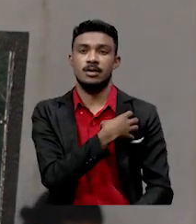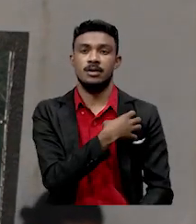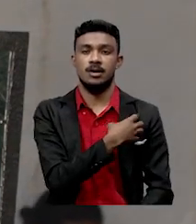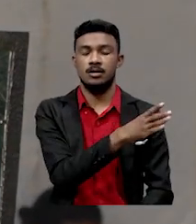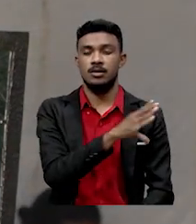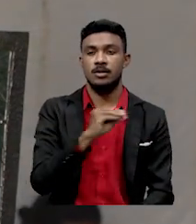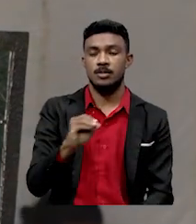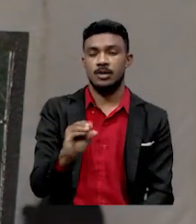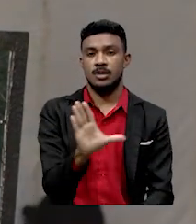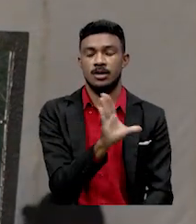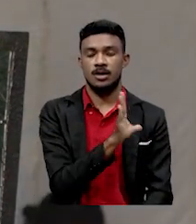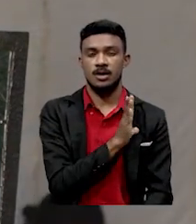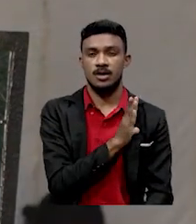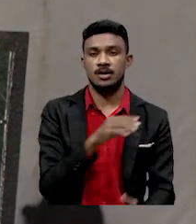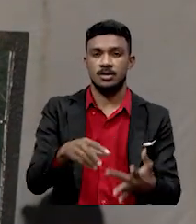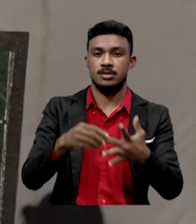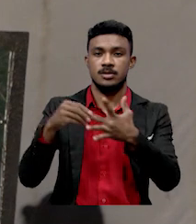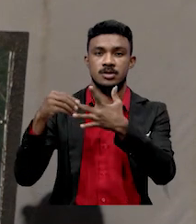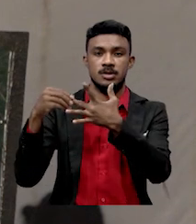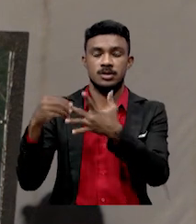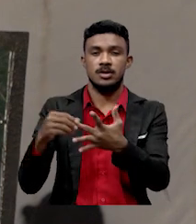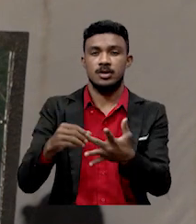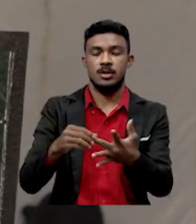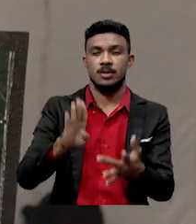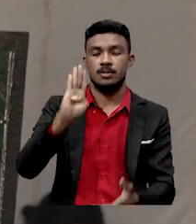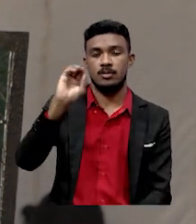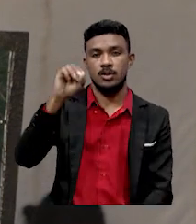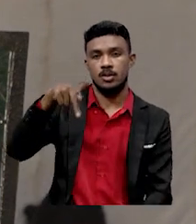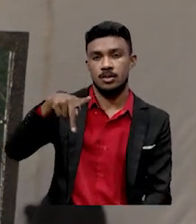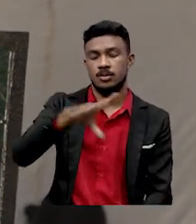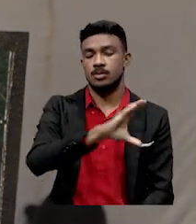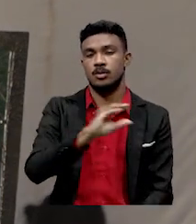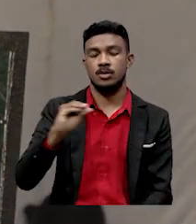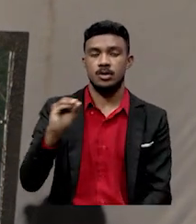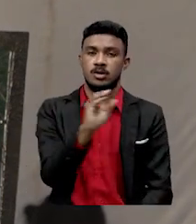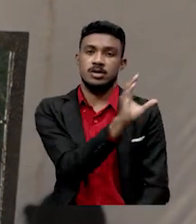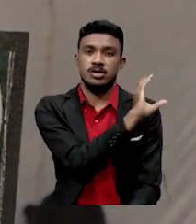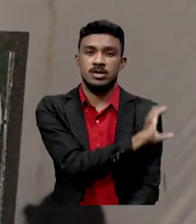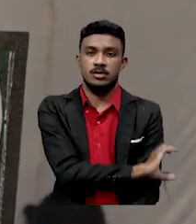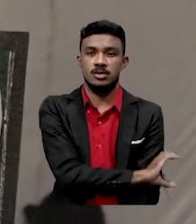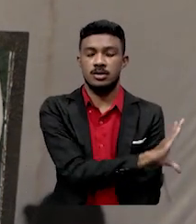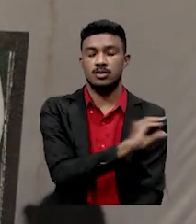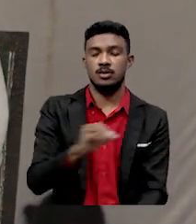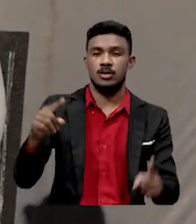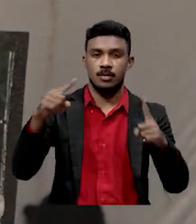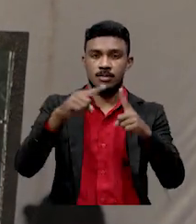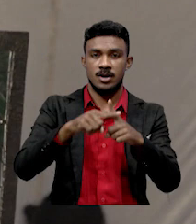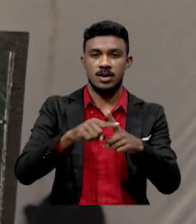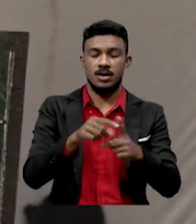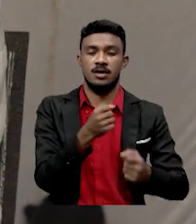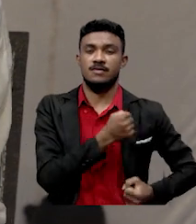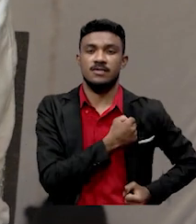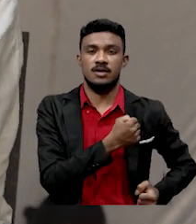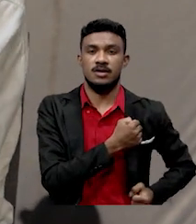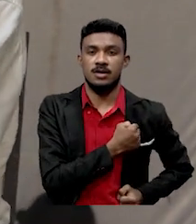garante o livro ordem pública, segurança, e nomos para a FDTL, que